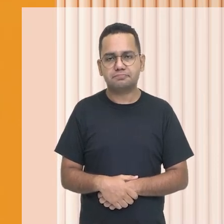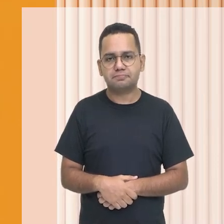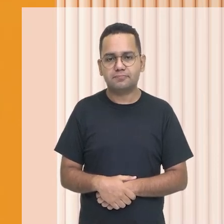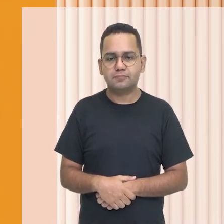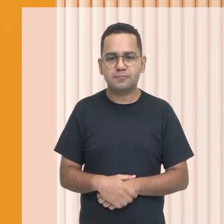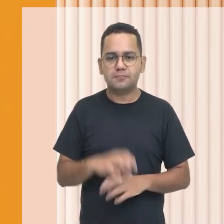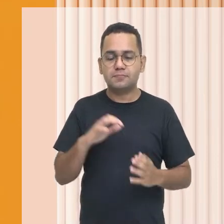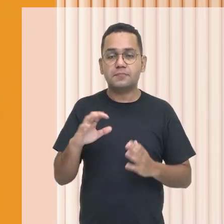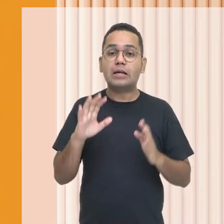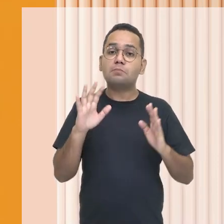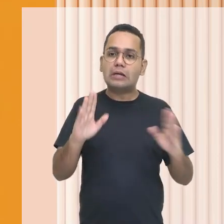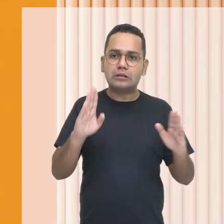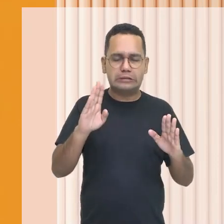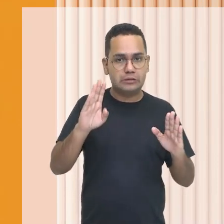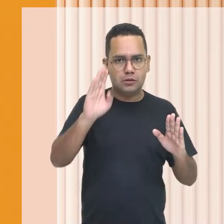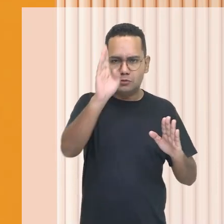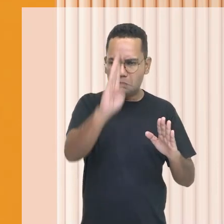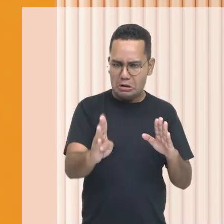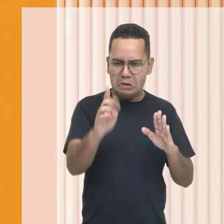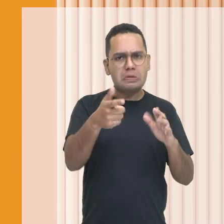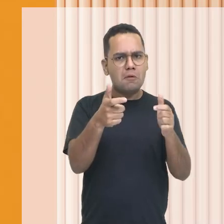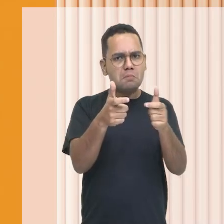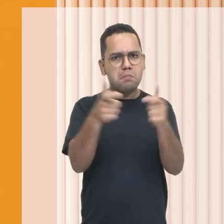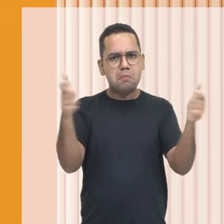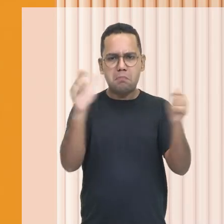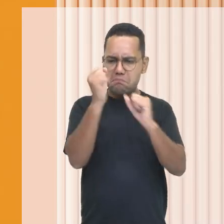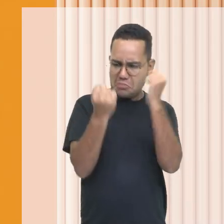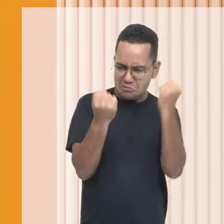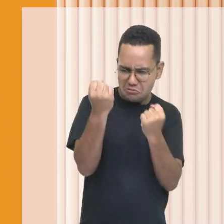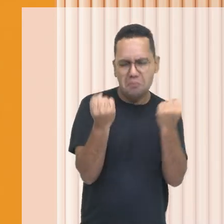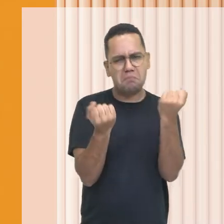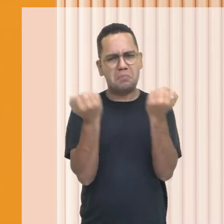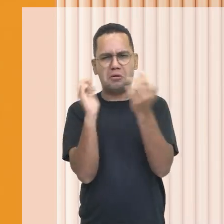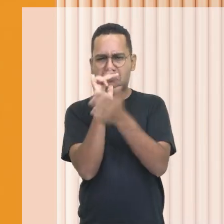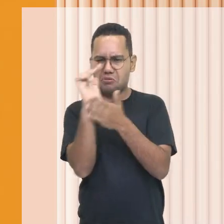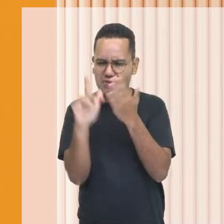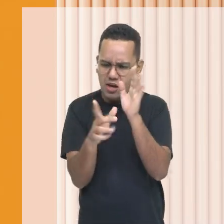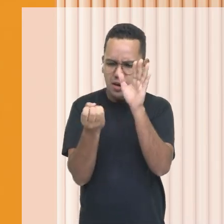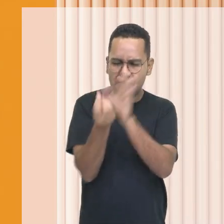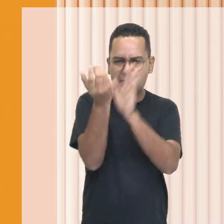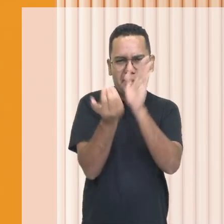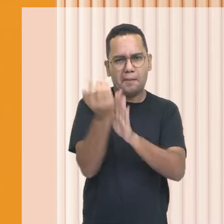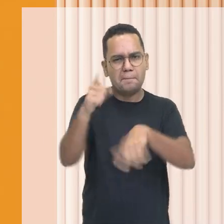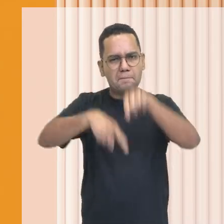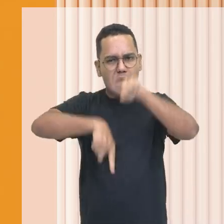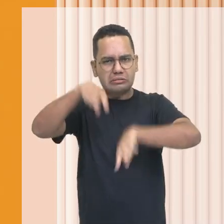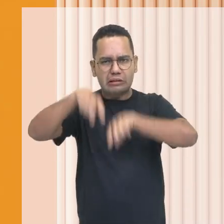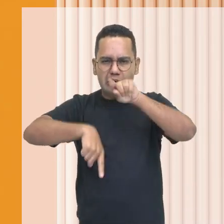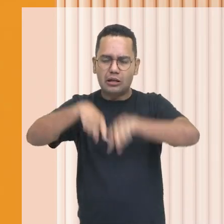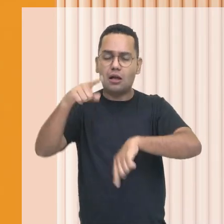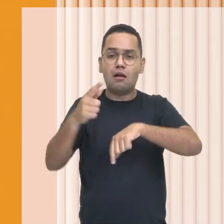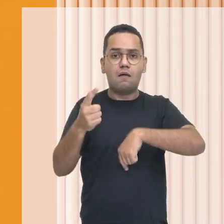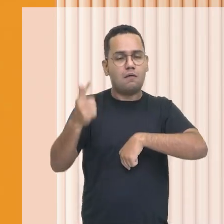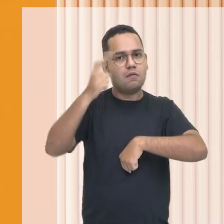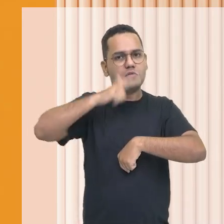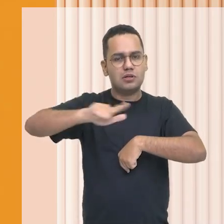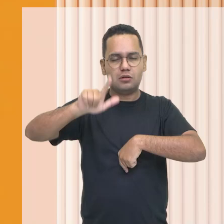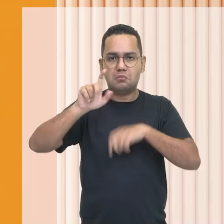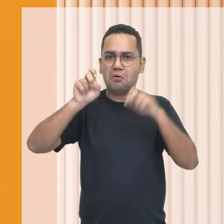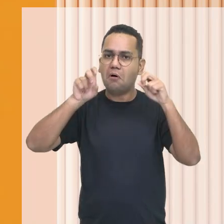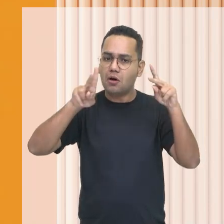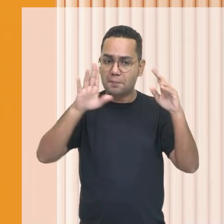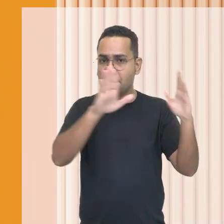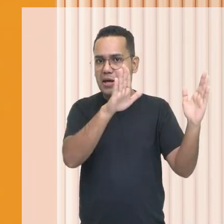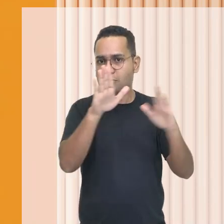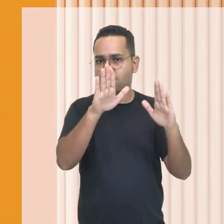de alegria, desenvolvimento, de um país que está agora, né, competitivo, mas